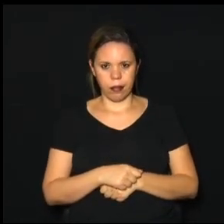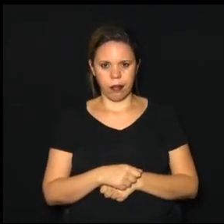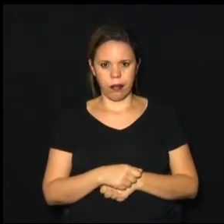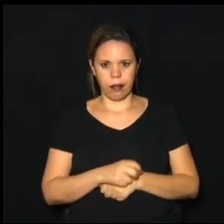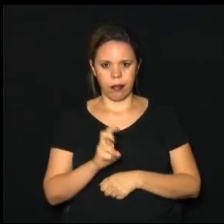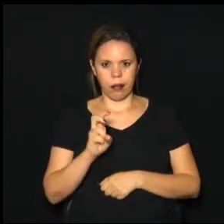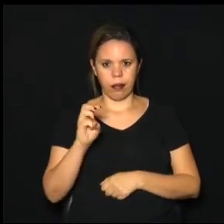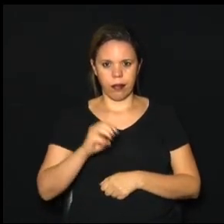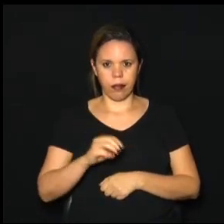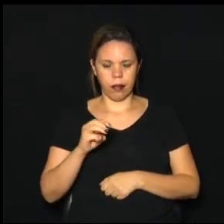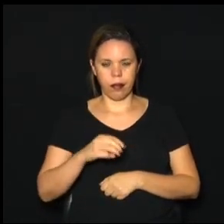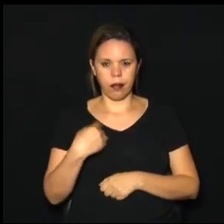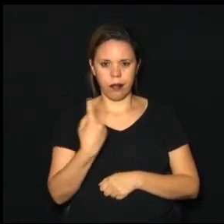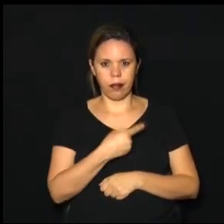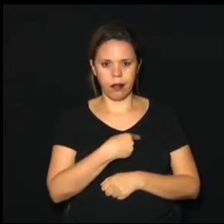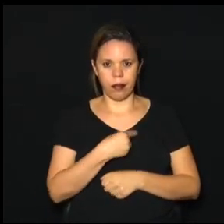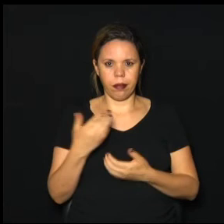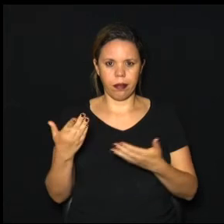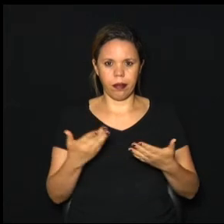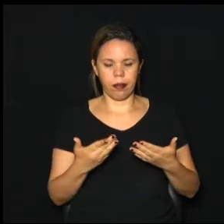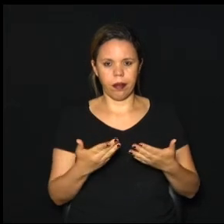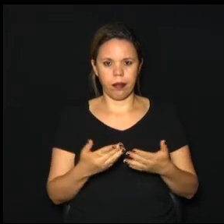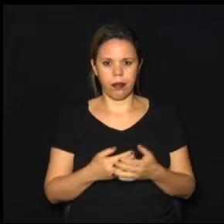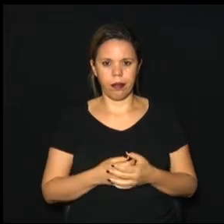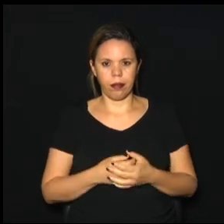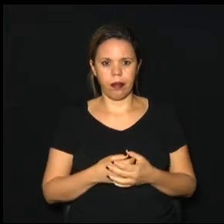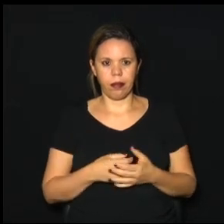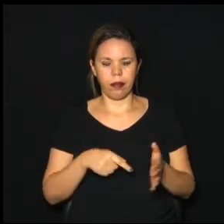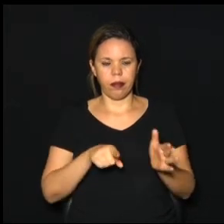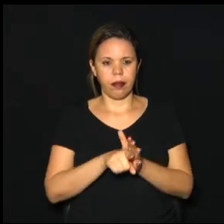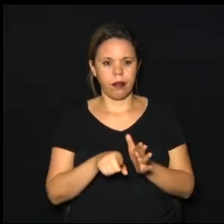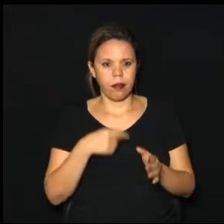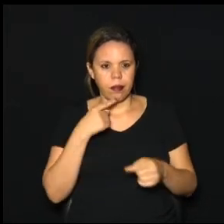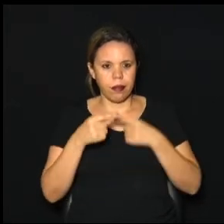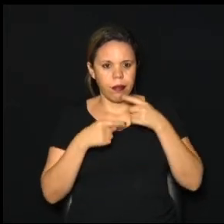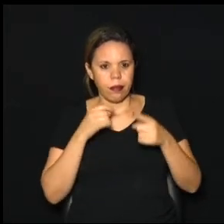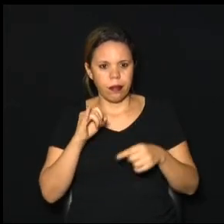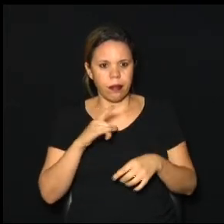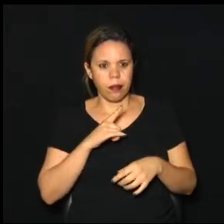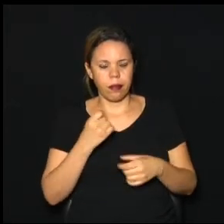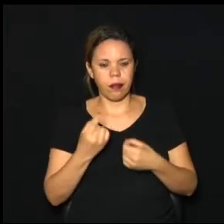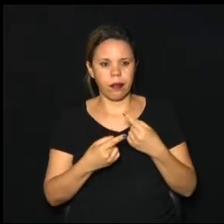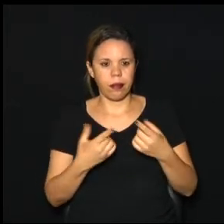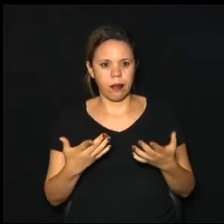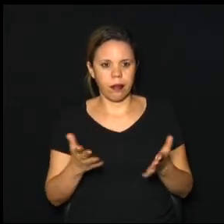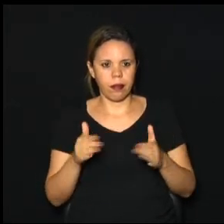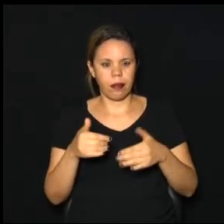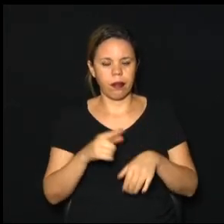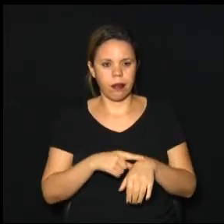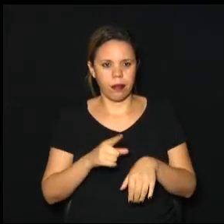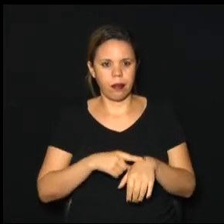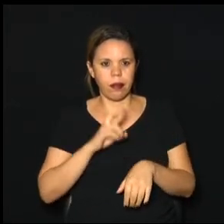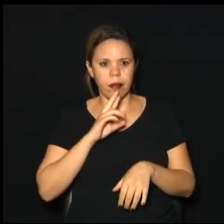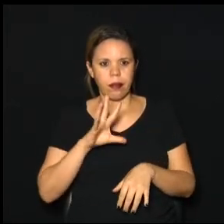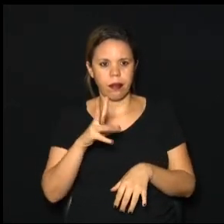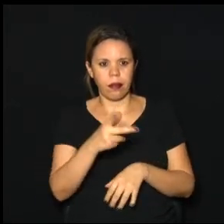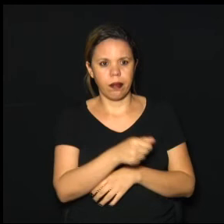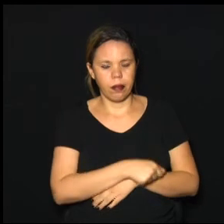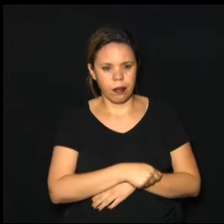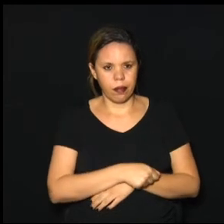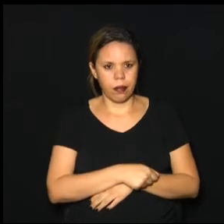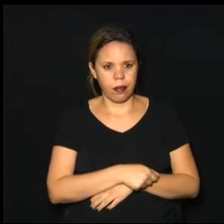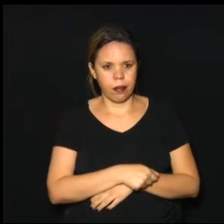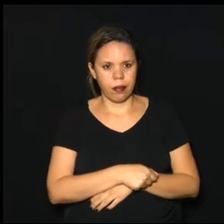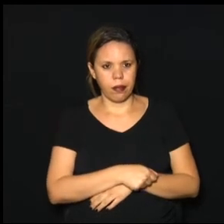5 minutinhos para a gente receber as questões, tá, Daniele? Se a gente tiver alguma, eu vou destinar um tempinho para responder questões. E